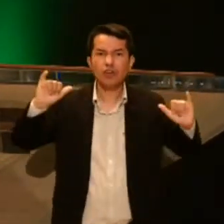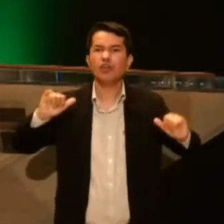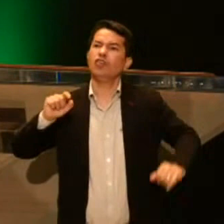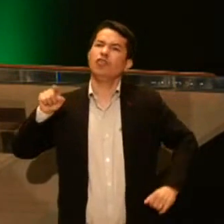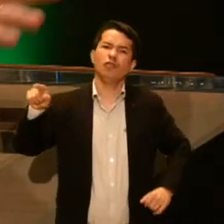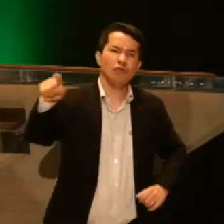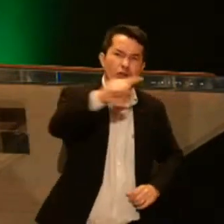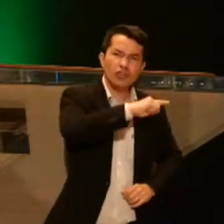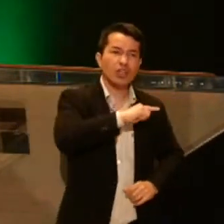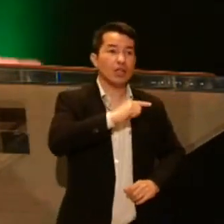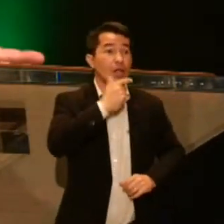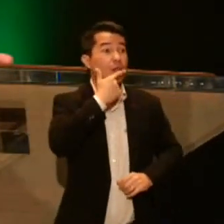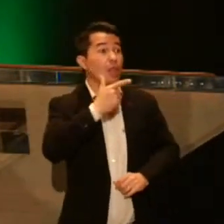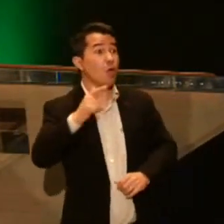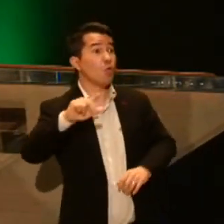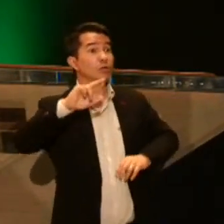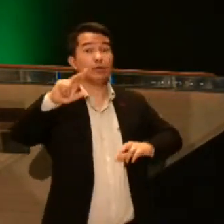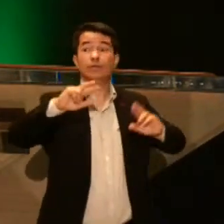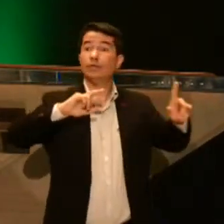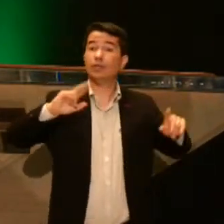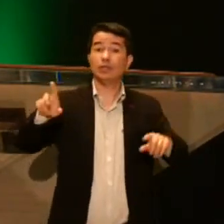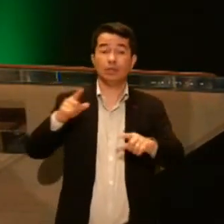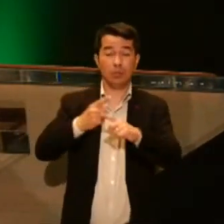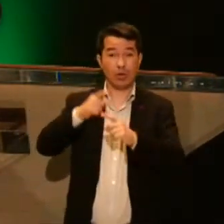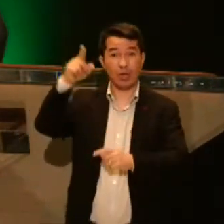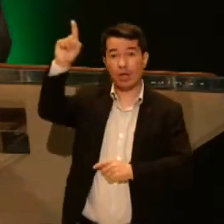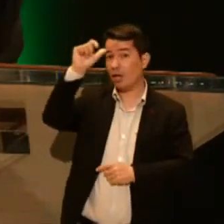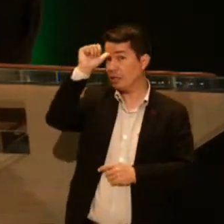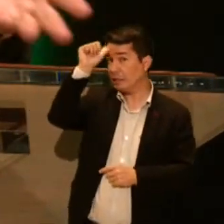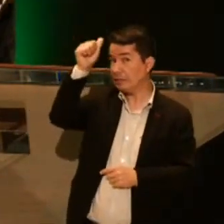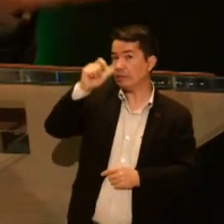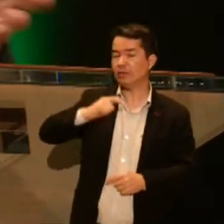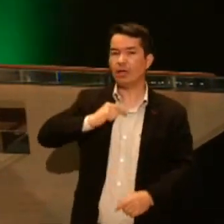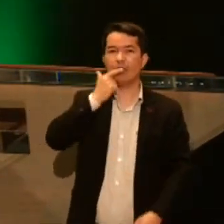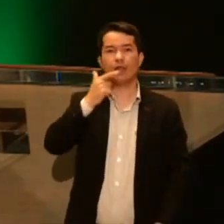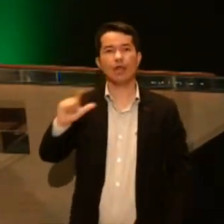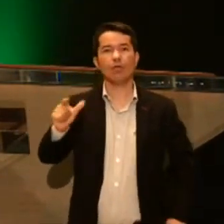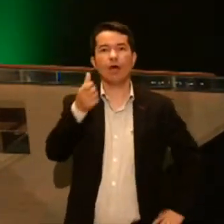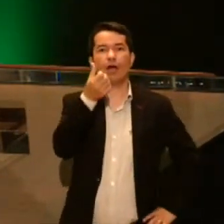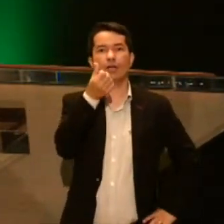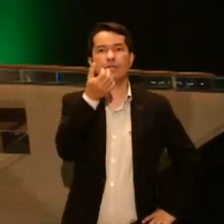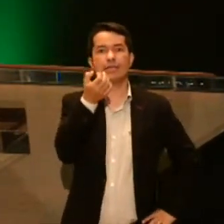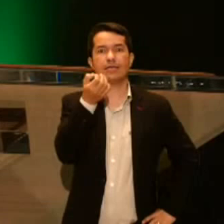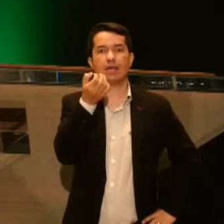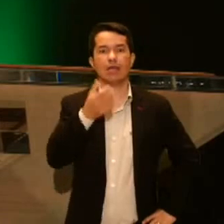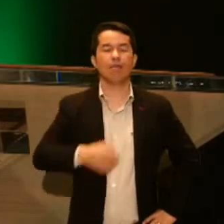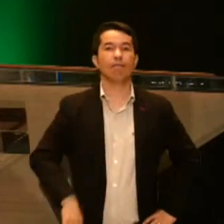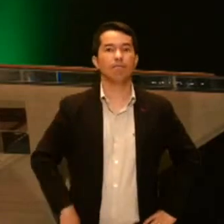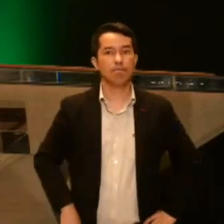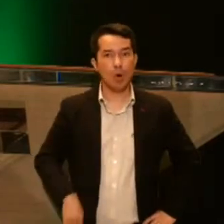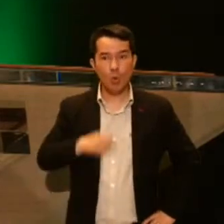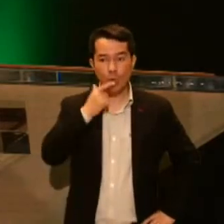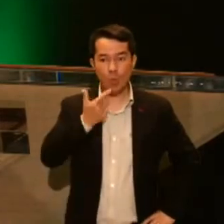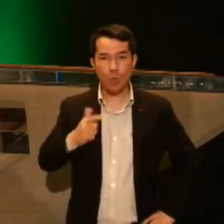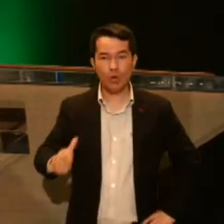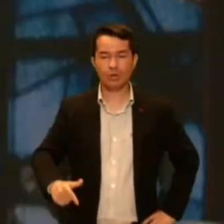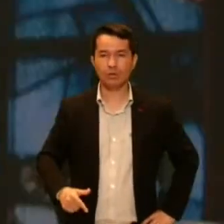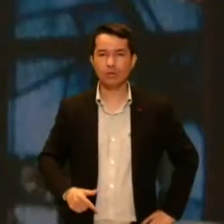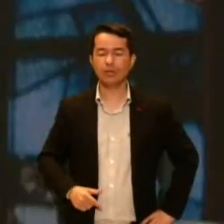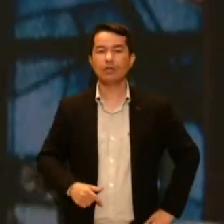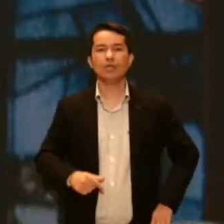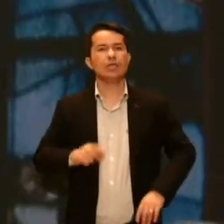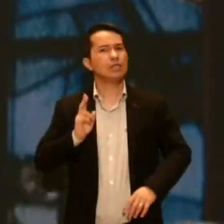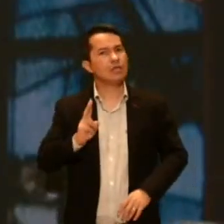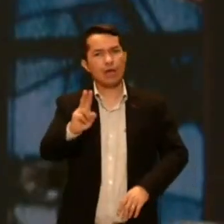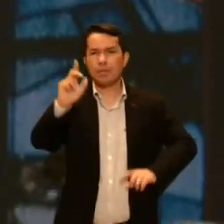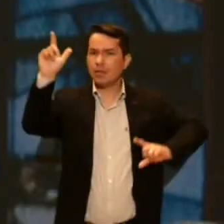várias línguas diferentes, porque na Índia se falam 60 línguas diferentes. O tempo todo só se dizia, não saia